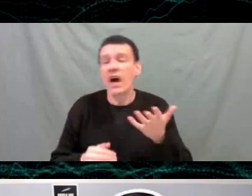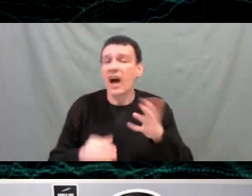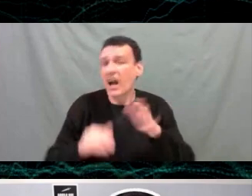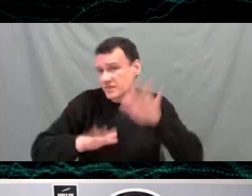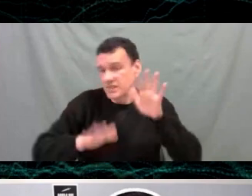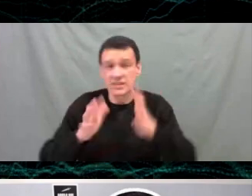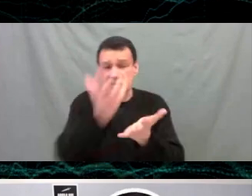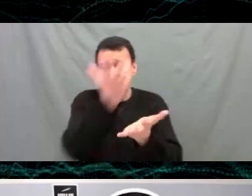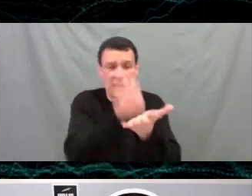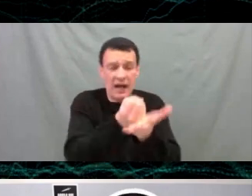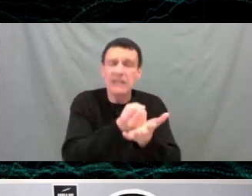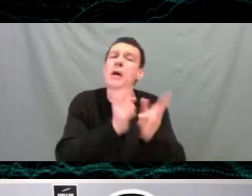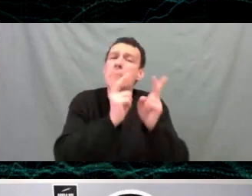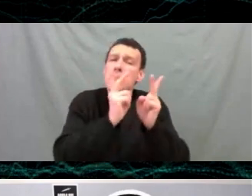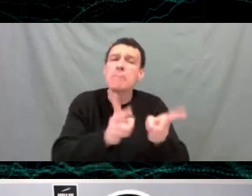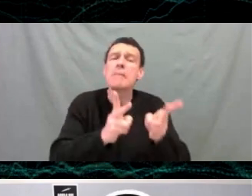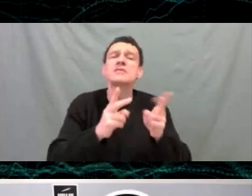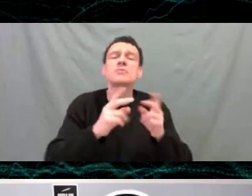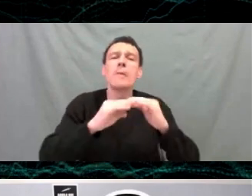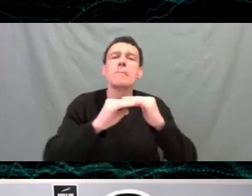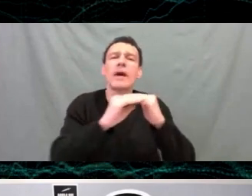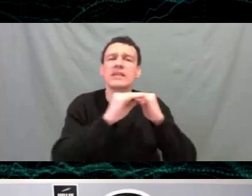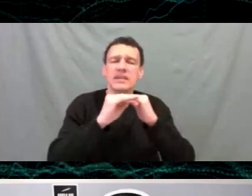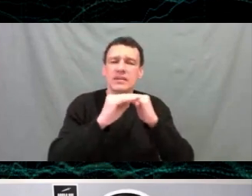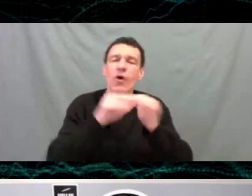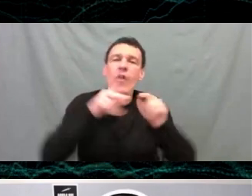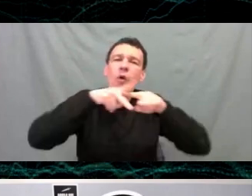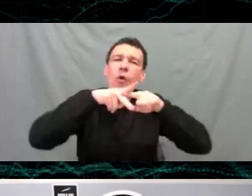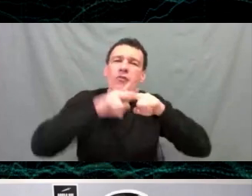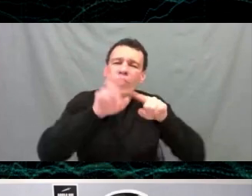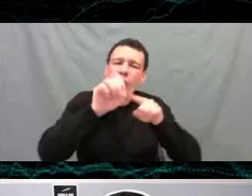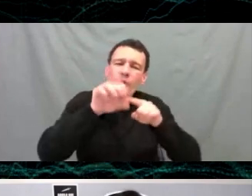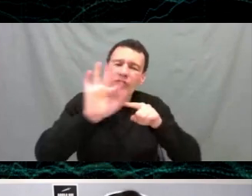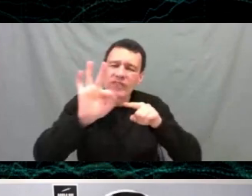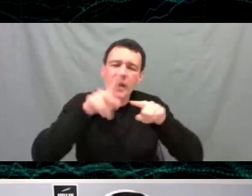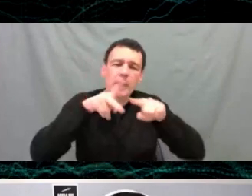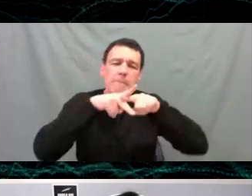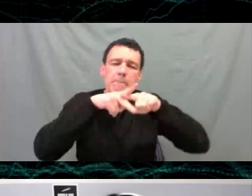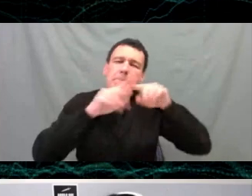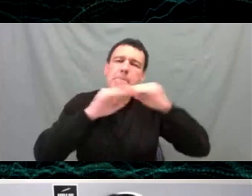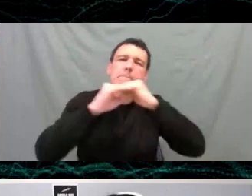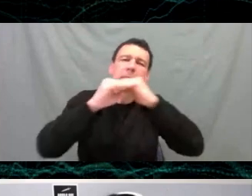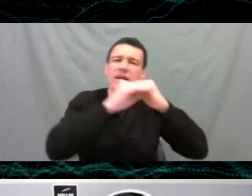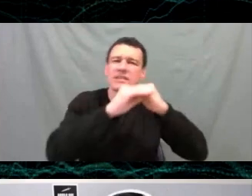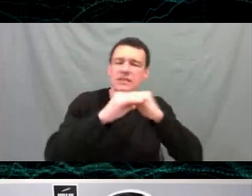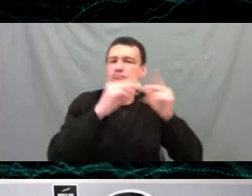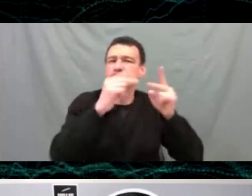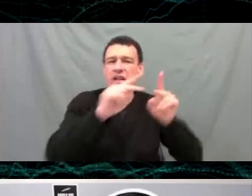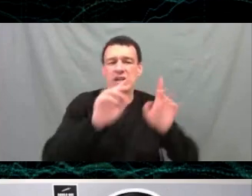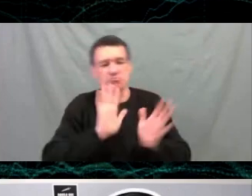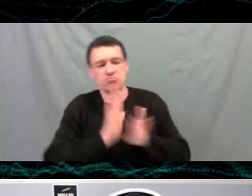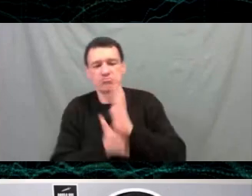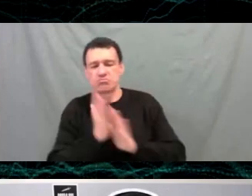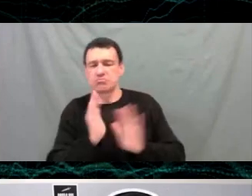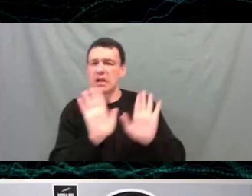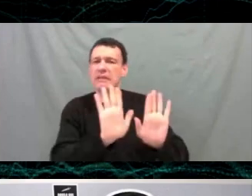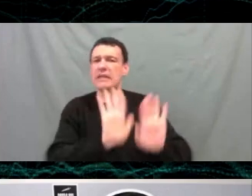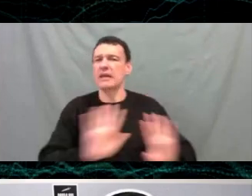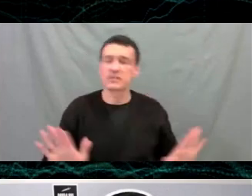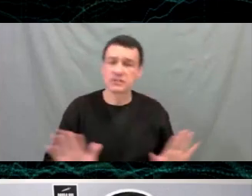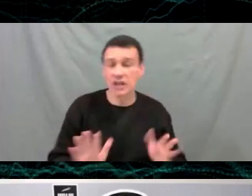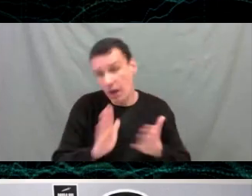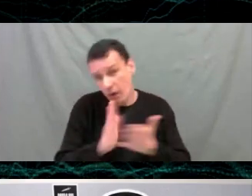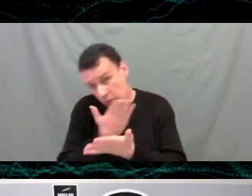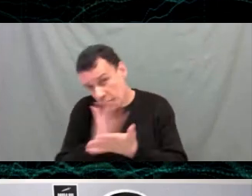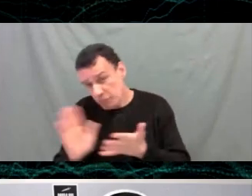instalação. Então, façam as suas instalações e tudo, mas nunca se esqueçam de revisar tudo isso e adequar para o teu ambiente, tá? E